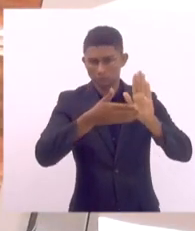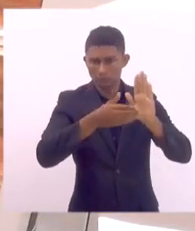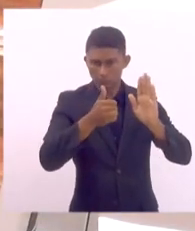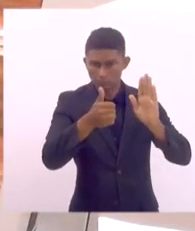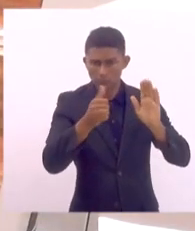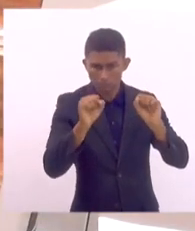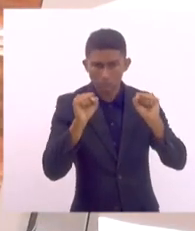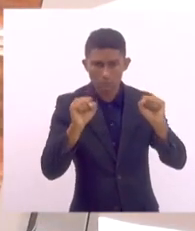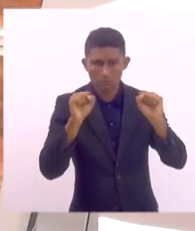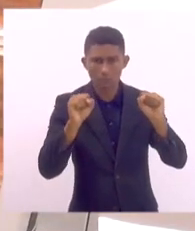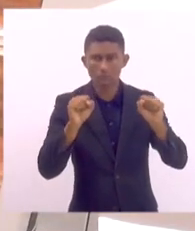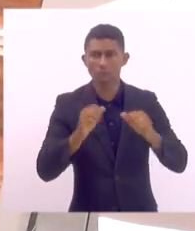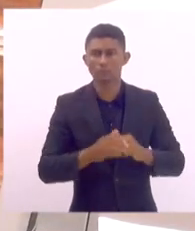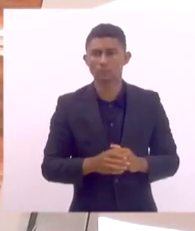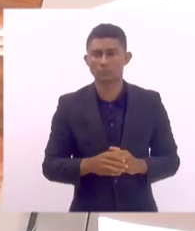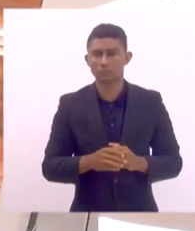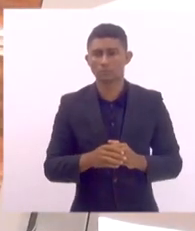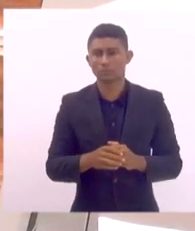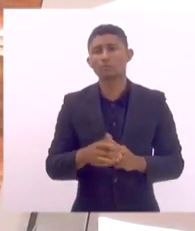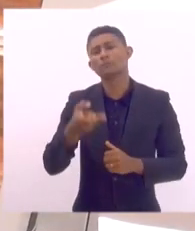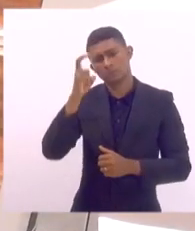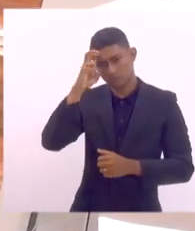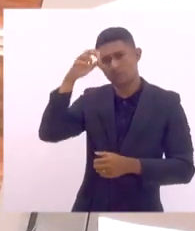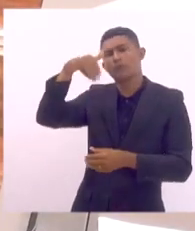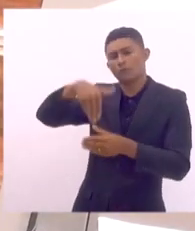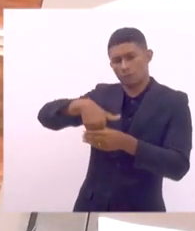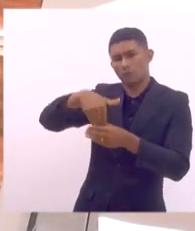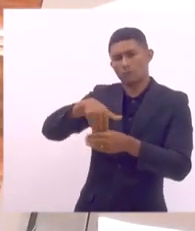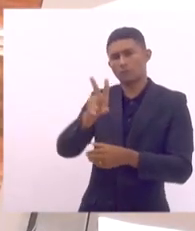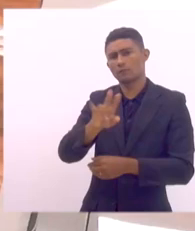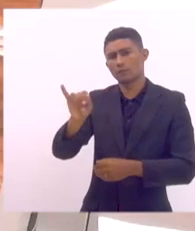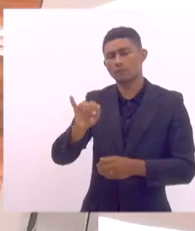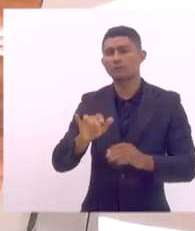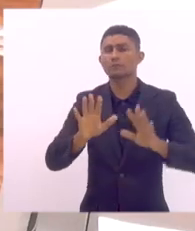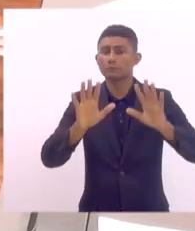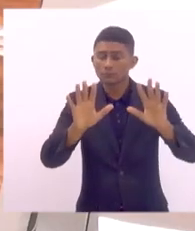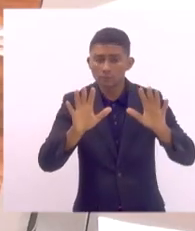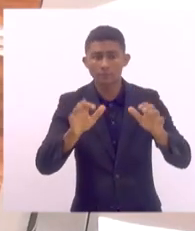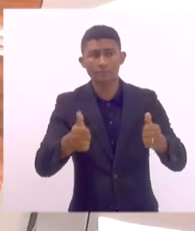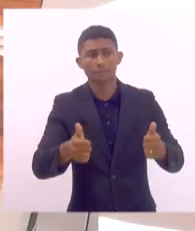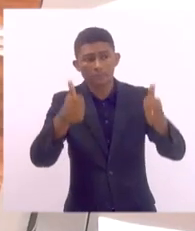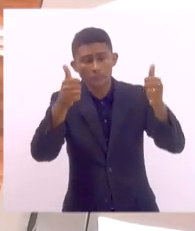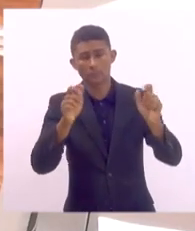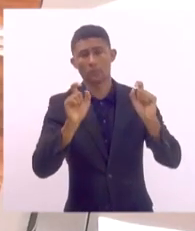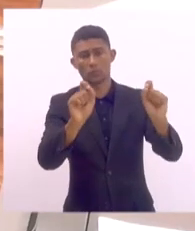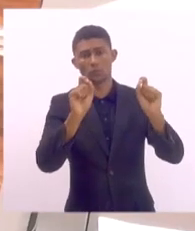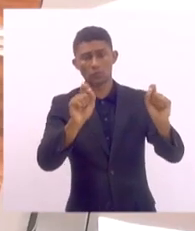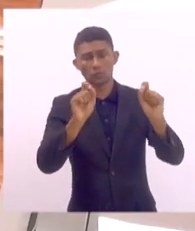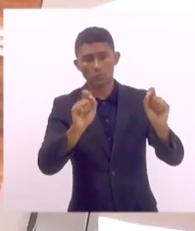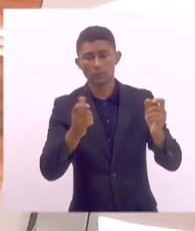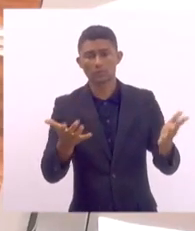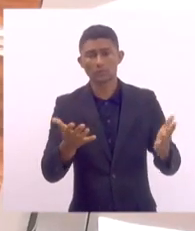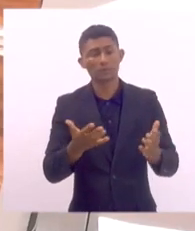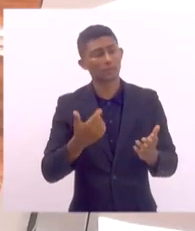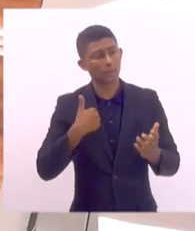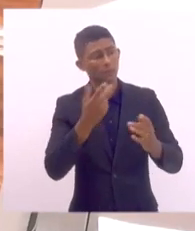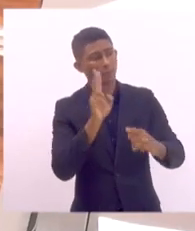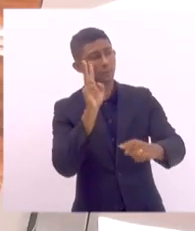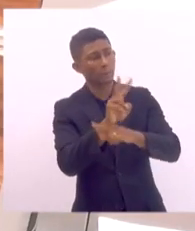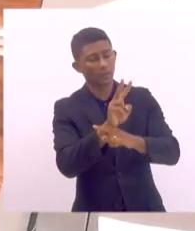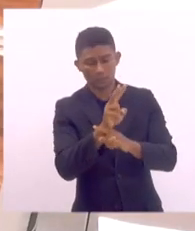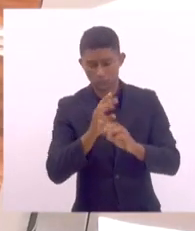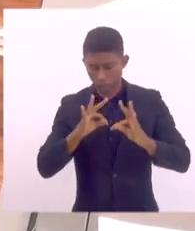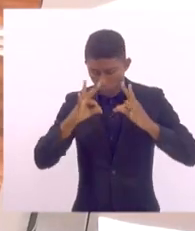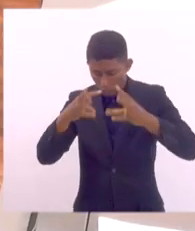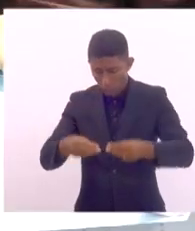só, em 24 mas quinta a gente vai votar de qualquer maneira. Olha só, é melhor, só em vez de eu lhe dar o ofício, eu lhe empresto o processo